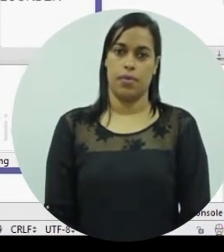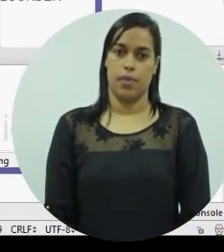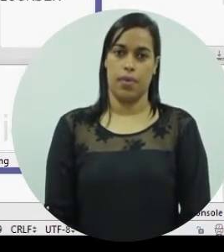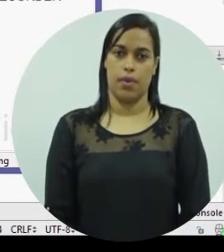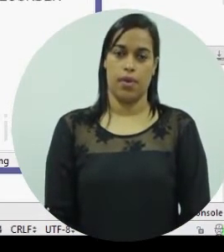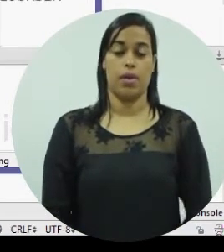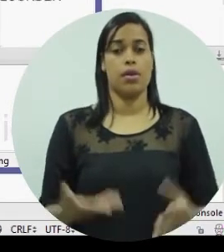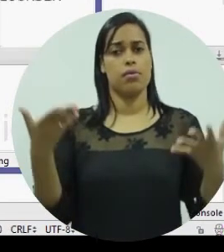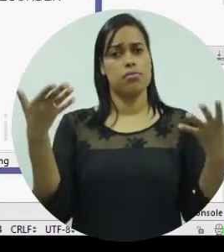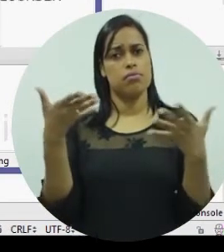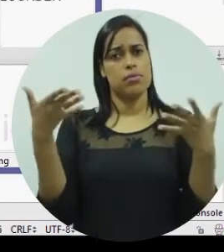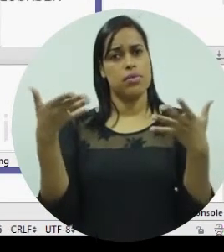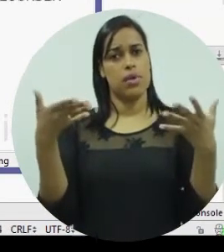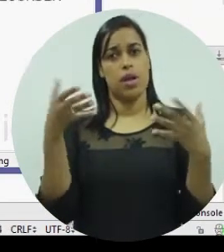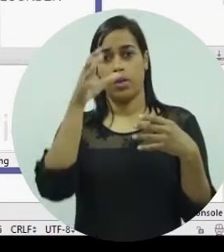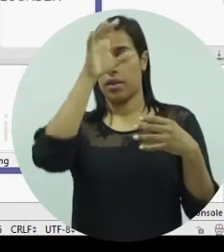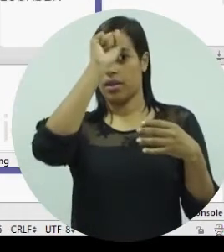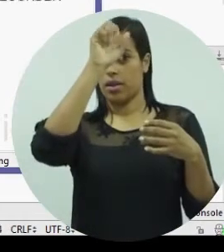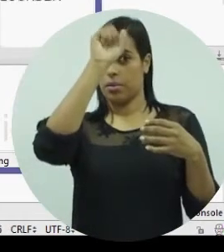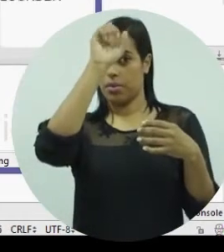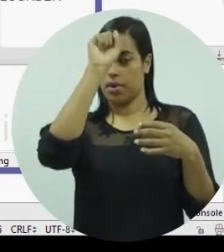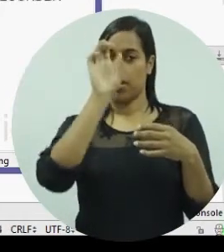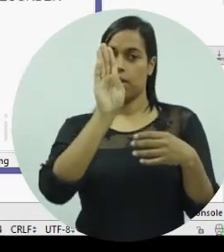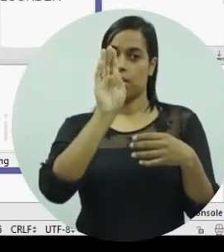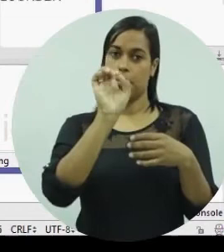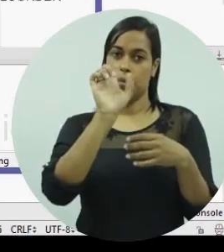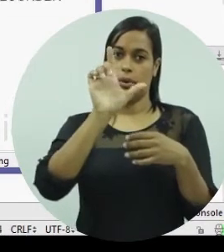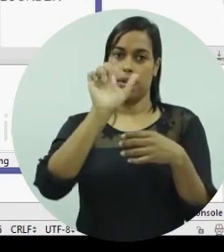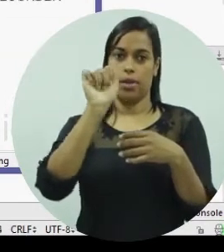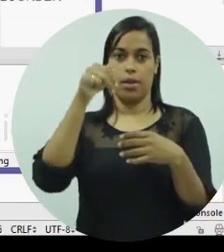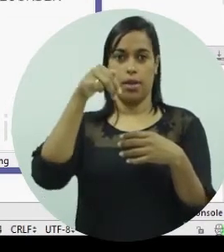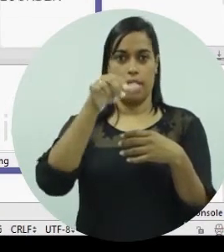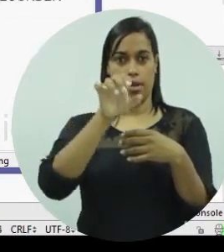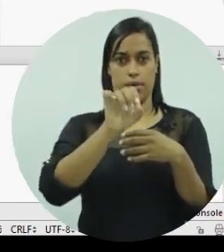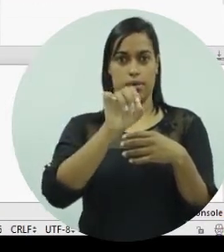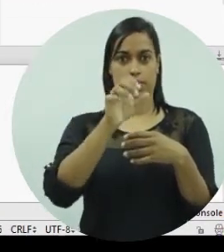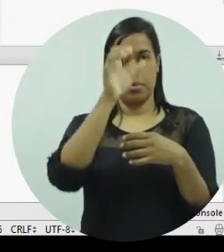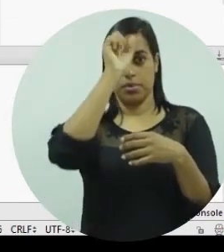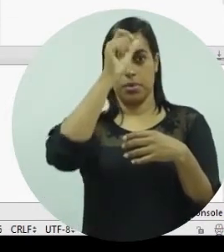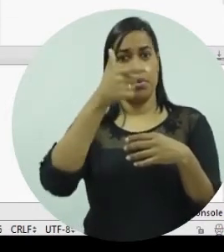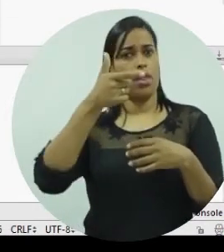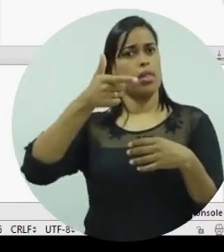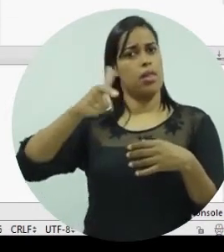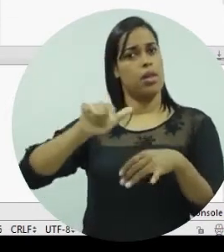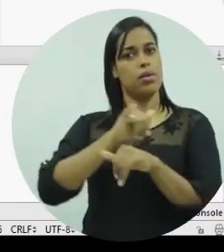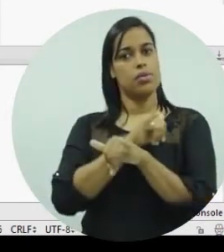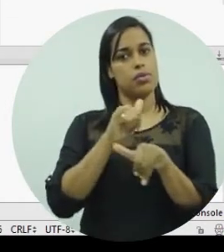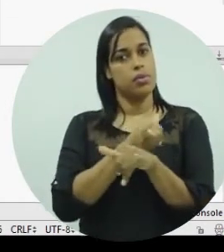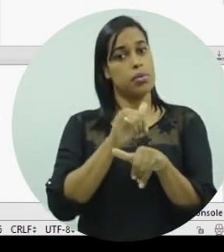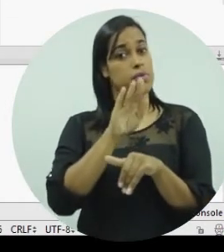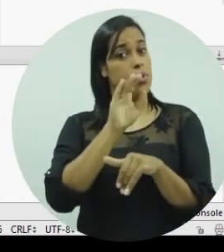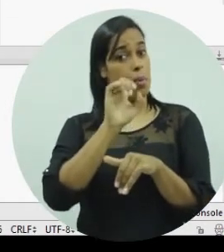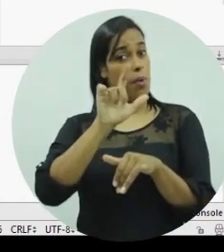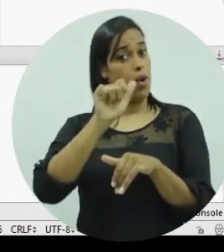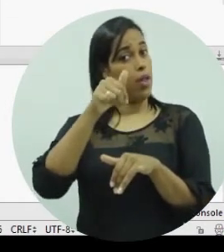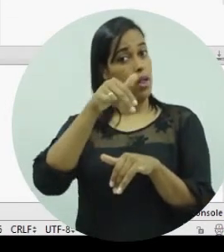Agora que aprendemos o booleano, vamos aprender outros tipos de dados, porque o booleano ele só guarda verdadeiro ou